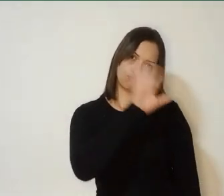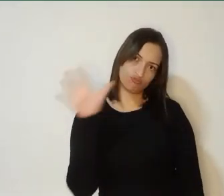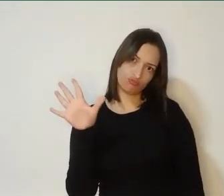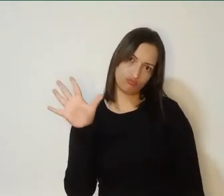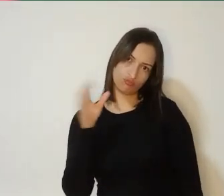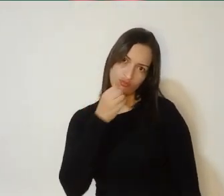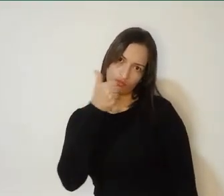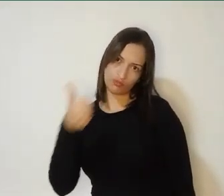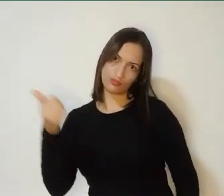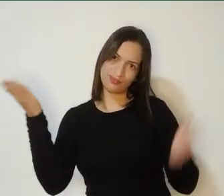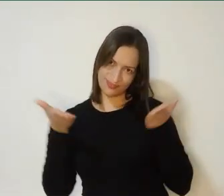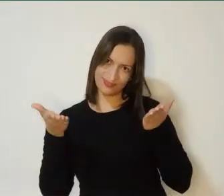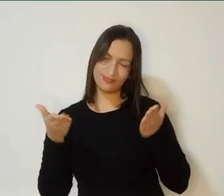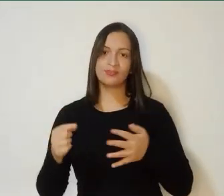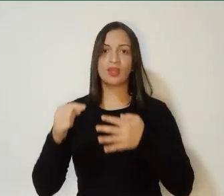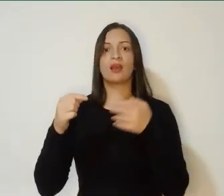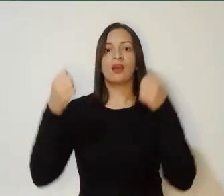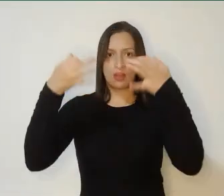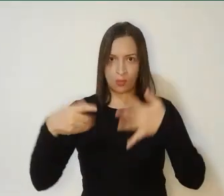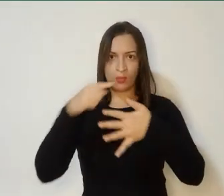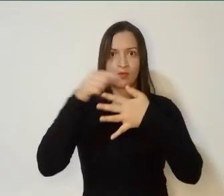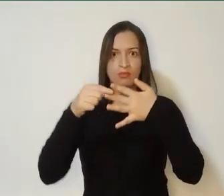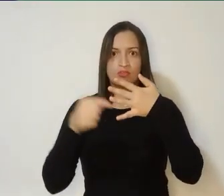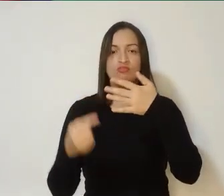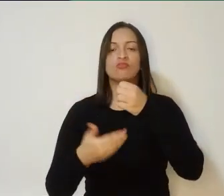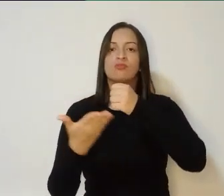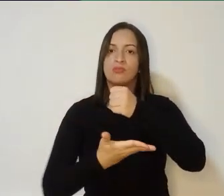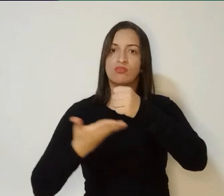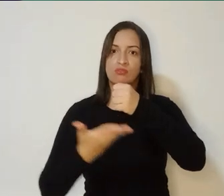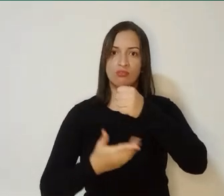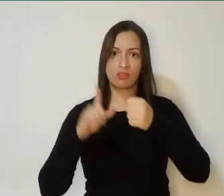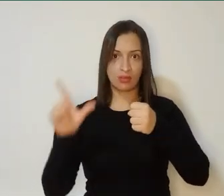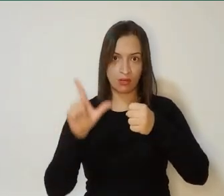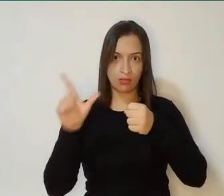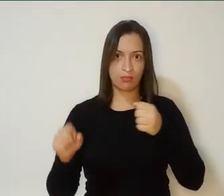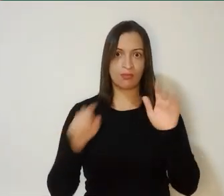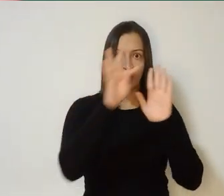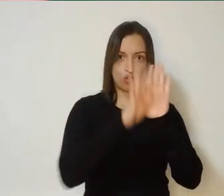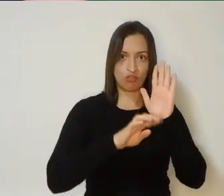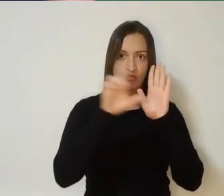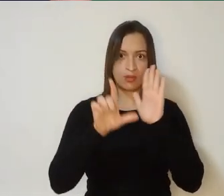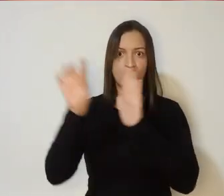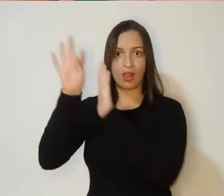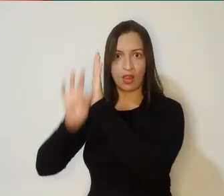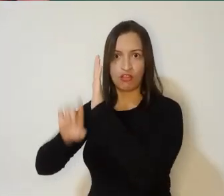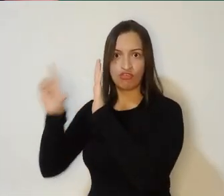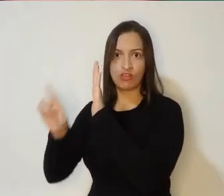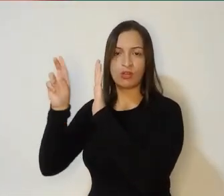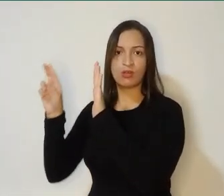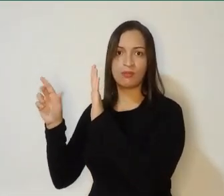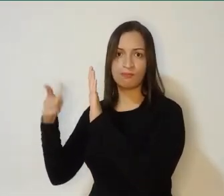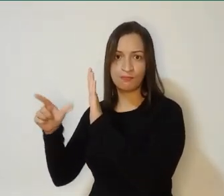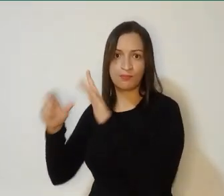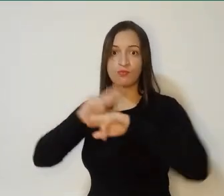Hello, pessoas, como estamos hoje? Olha só, já falar um pouquinho sobre alguns princípios básicos da literatura, que é o texto